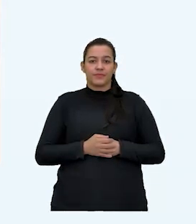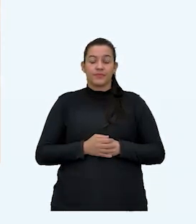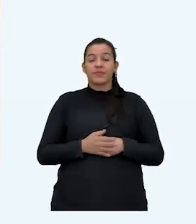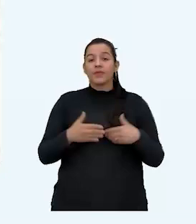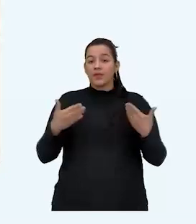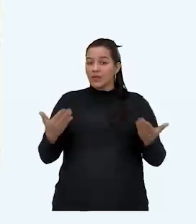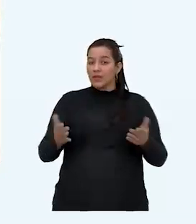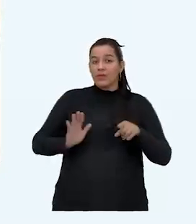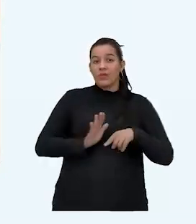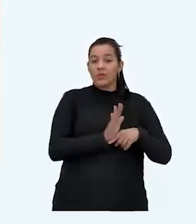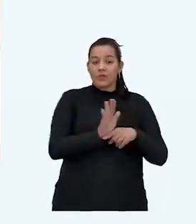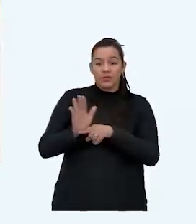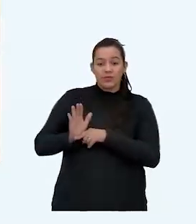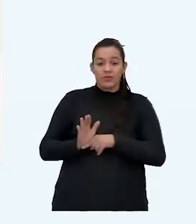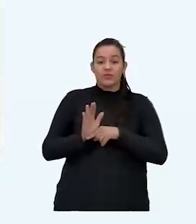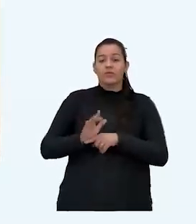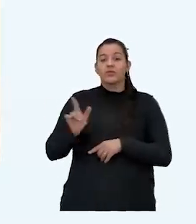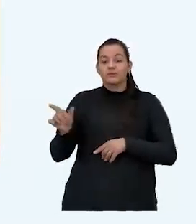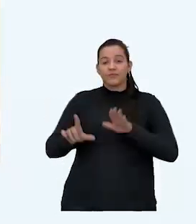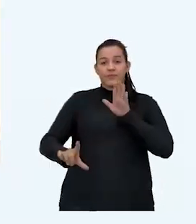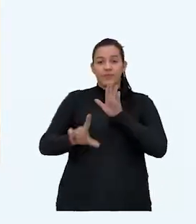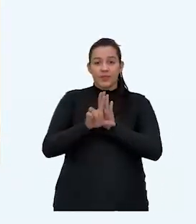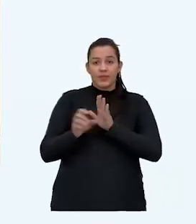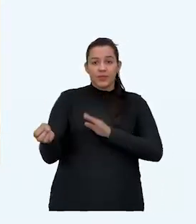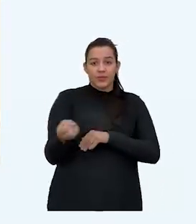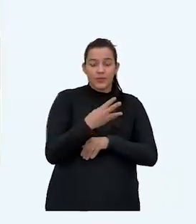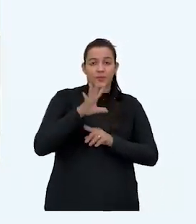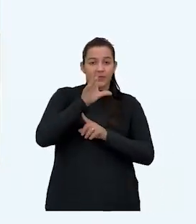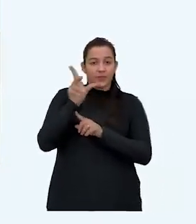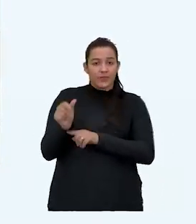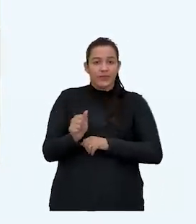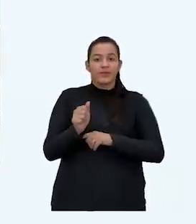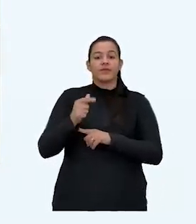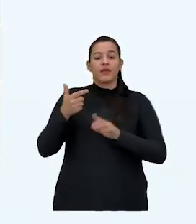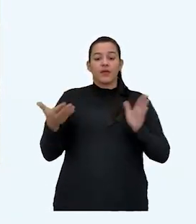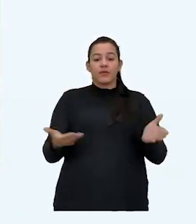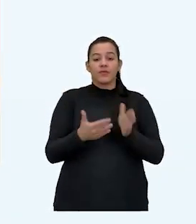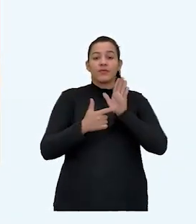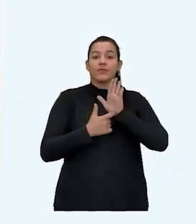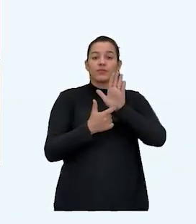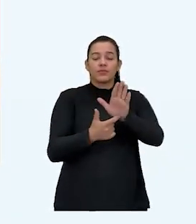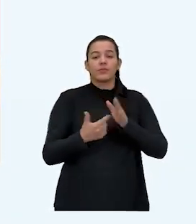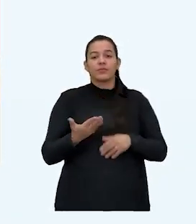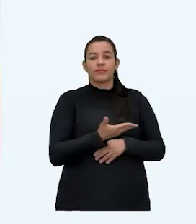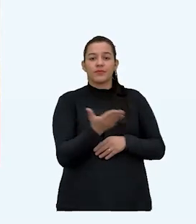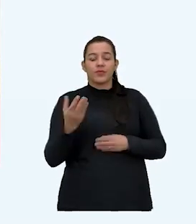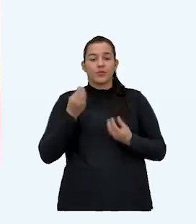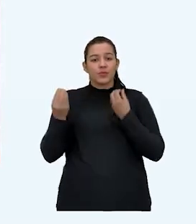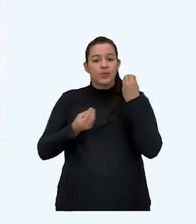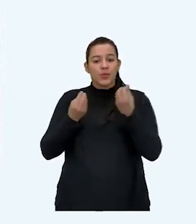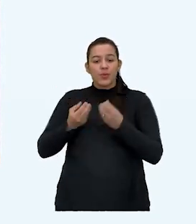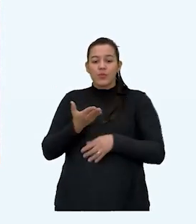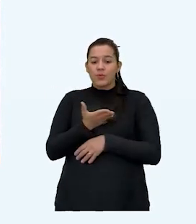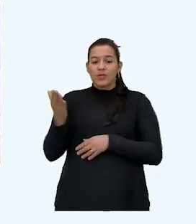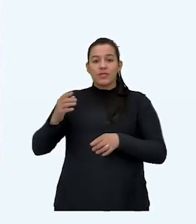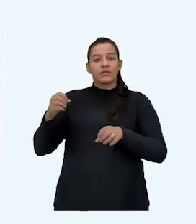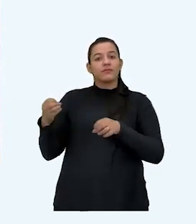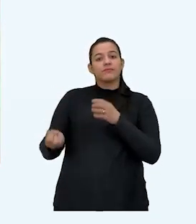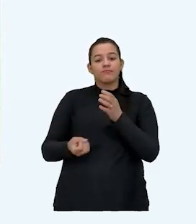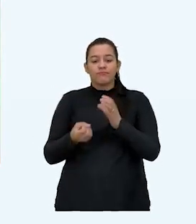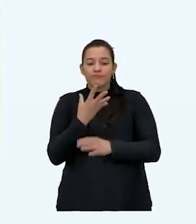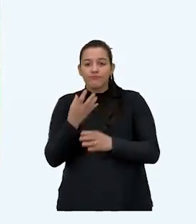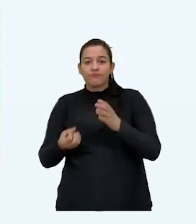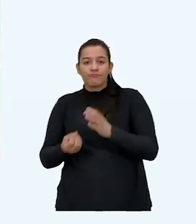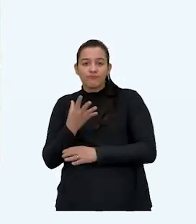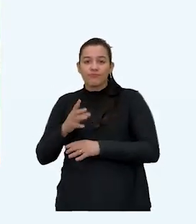Com a ajuda da Aline Macari, o Nova África vai mostrar para você como os africanos estão criando